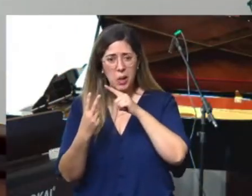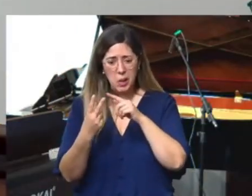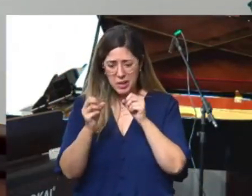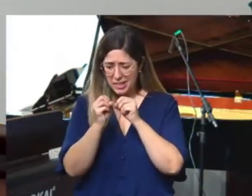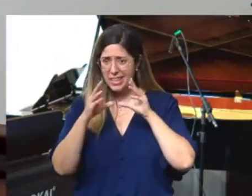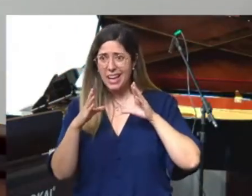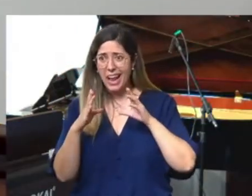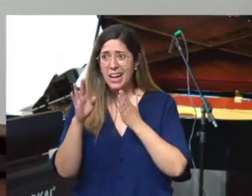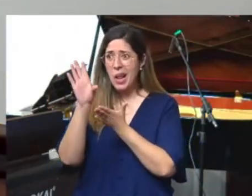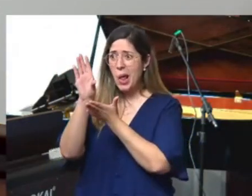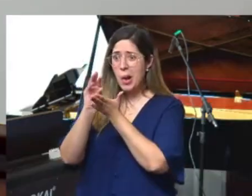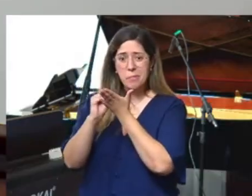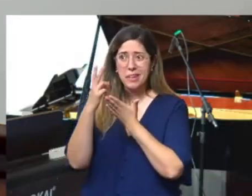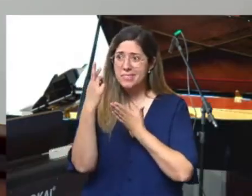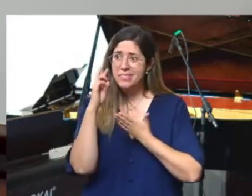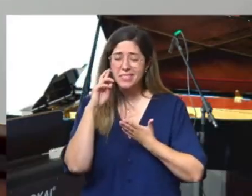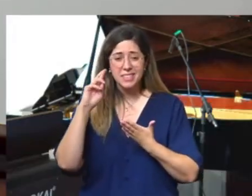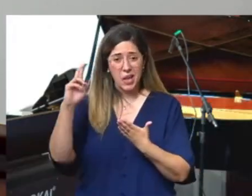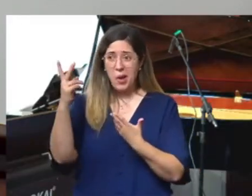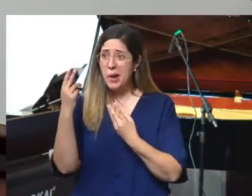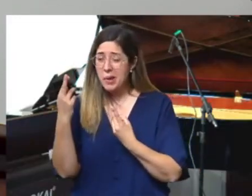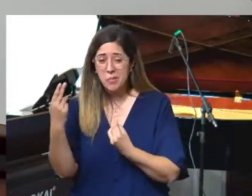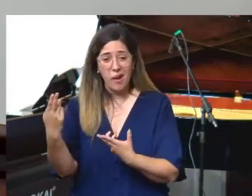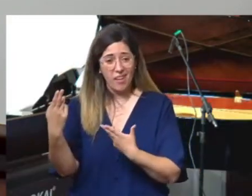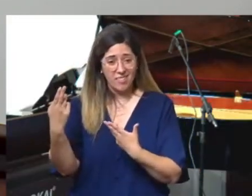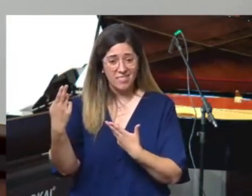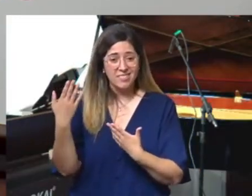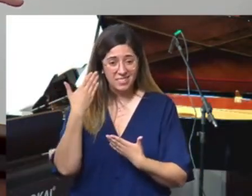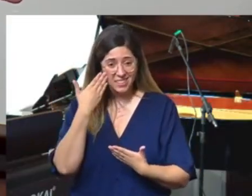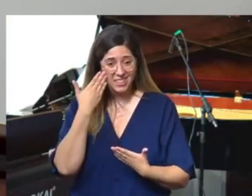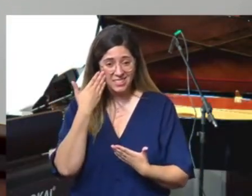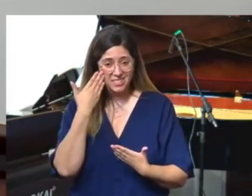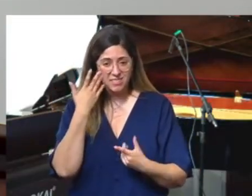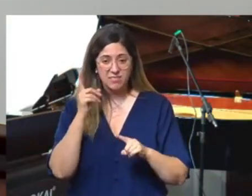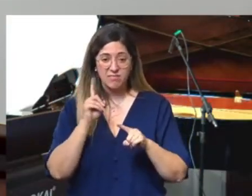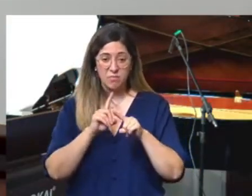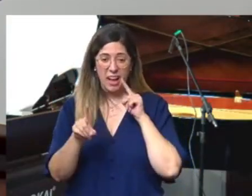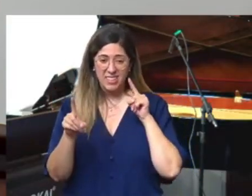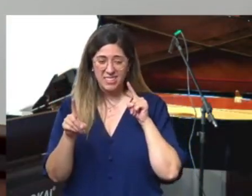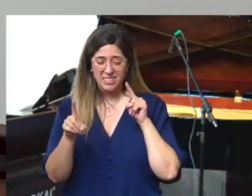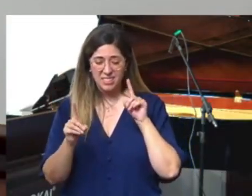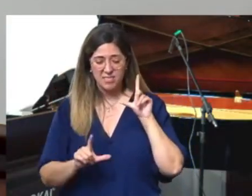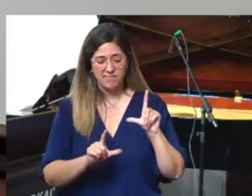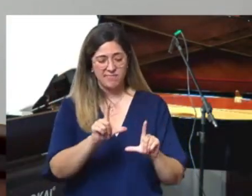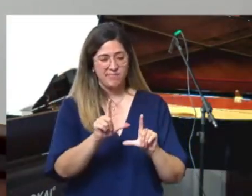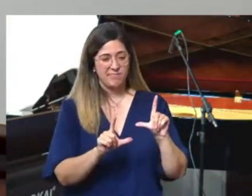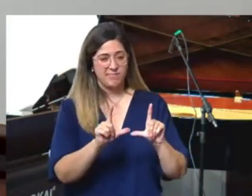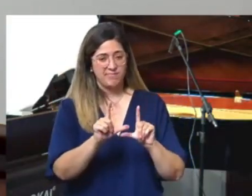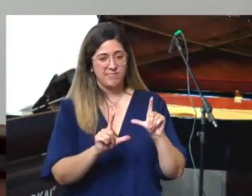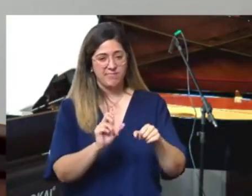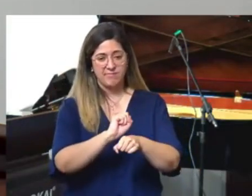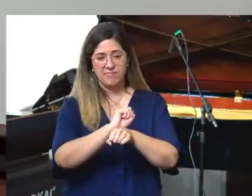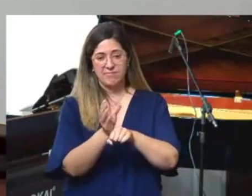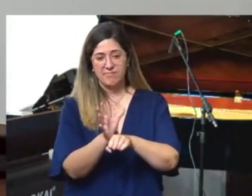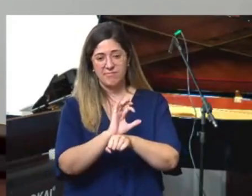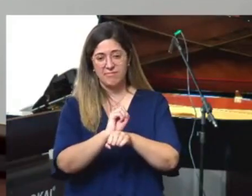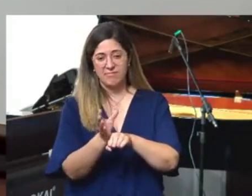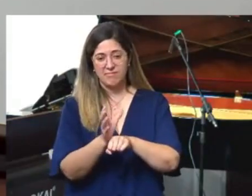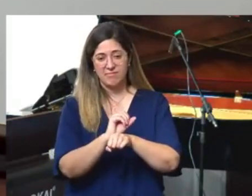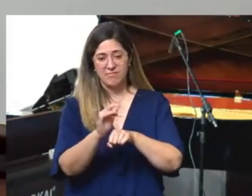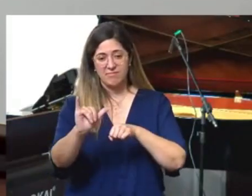graça. Mas a mensagem que filmes, que novelas, que documentários,